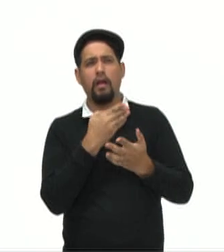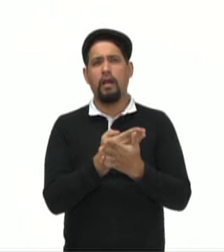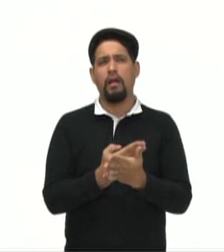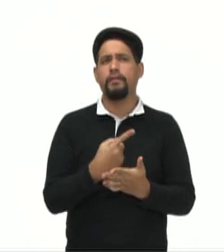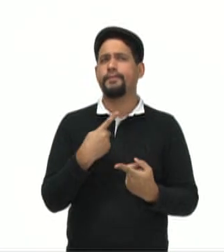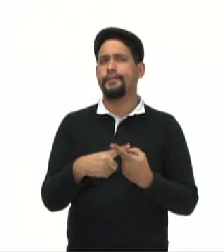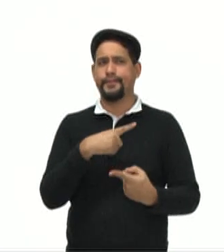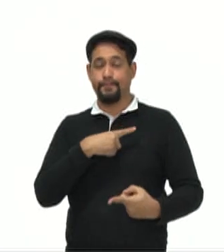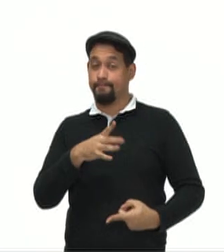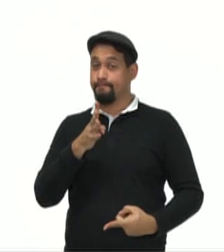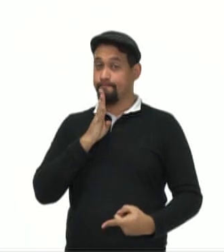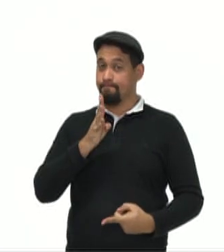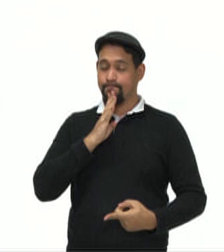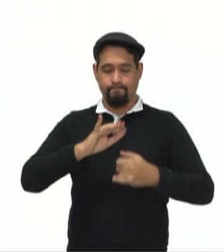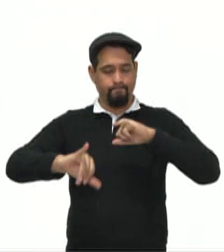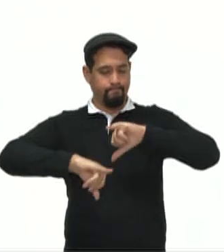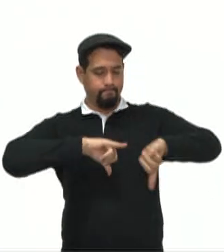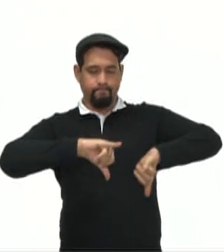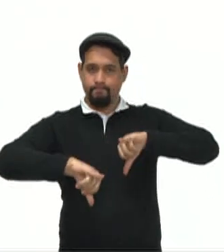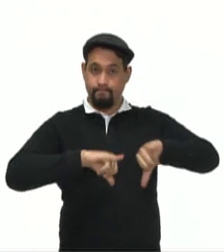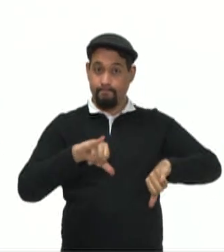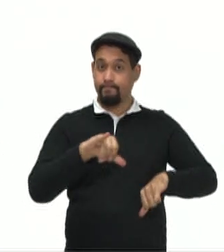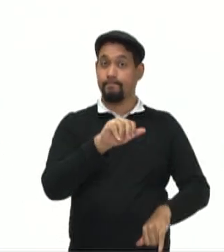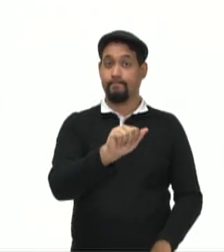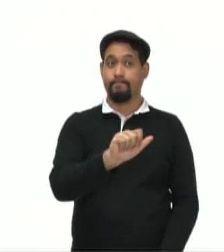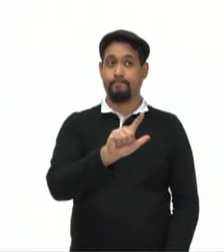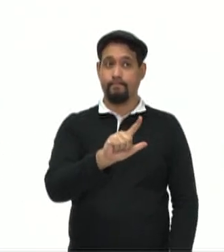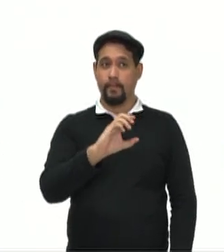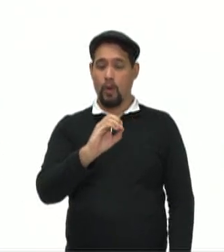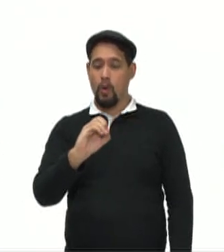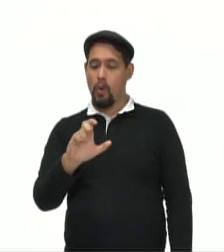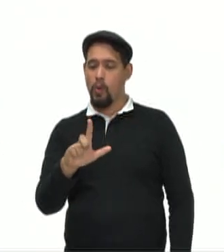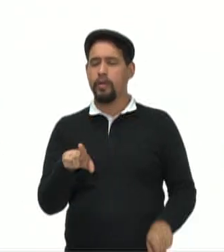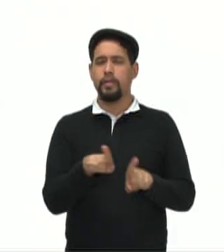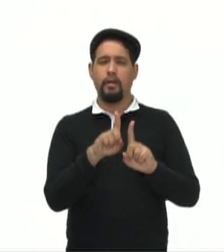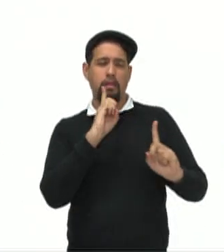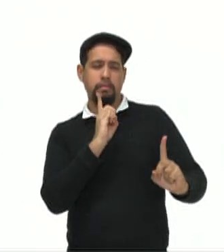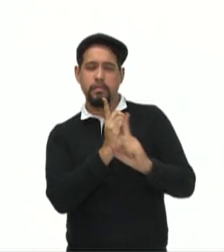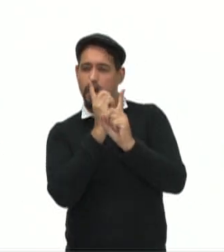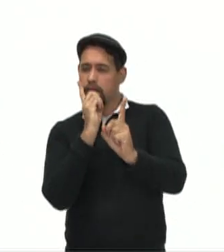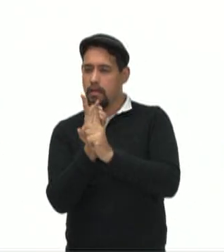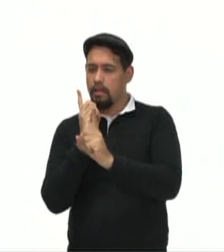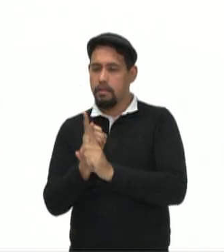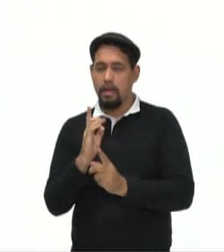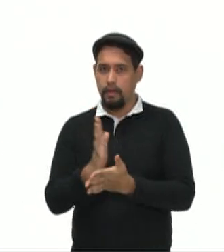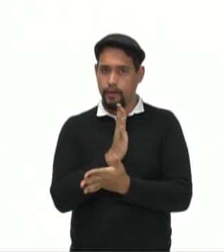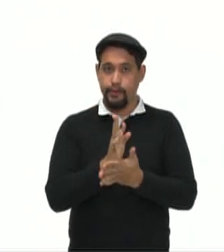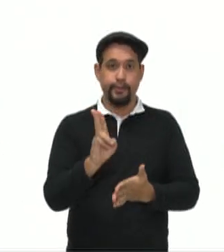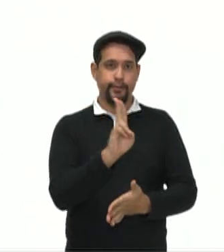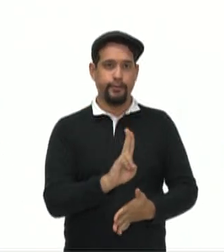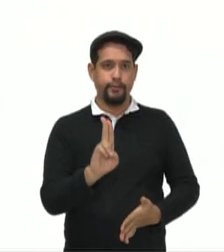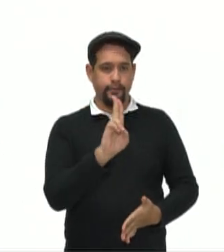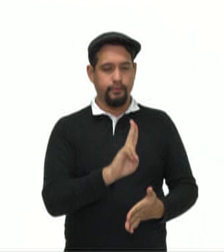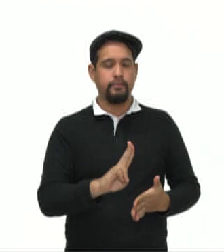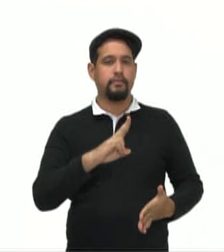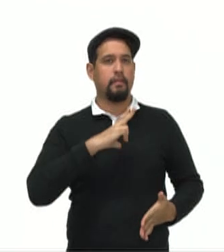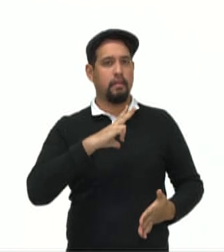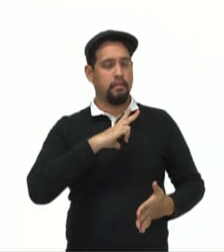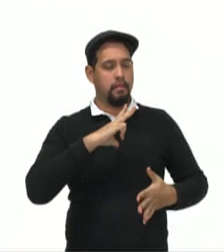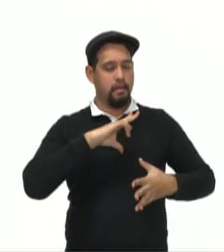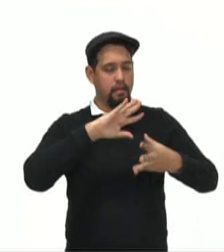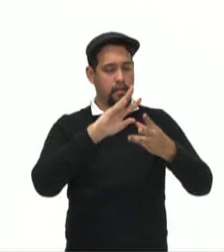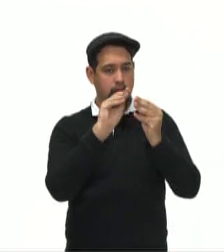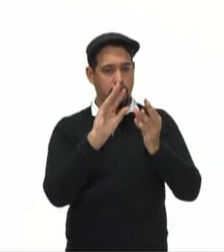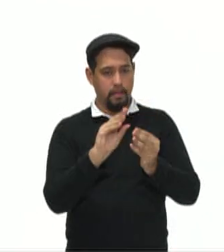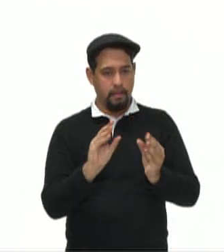Conhecer a função química álcool, identificar algumas aplicações desses compostos